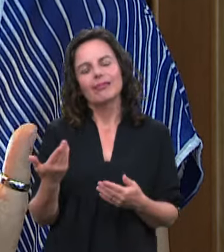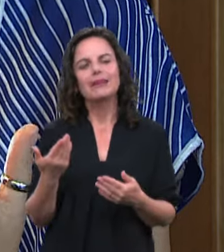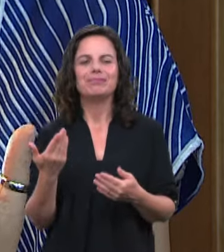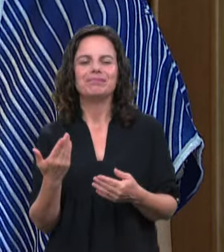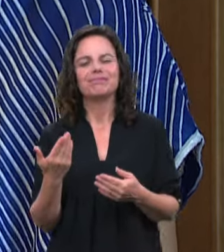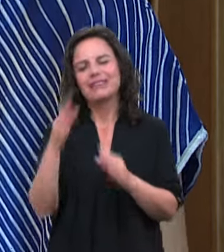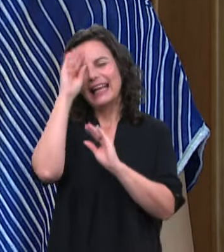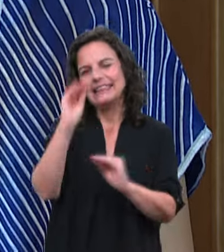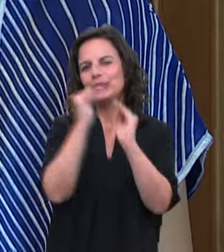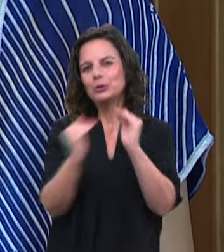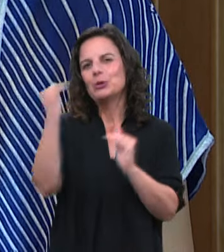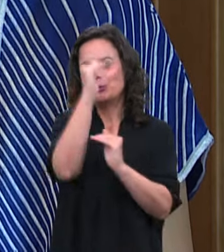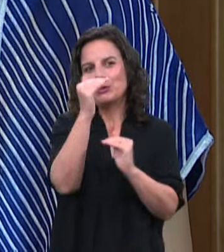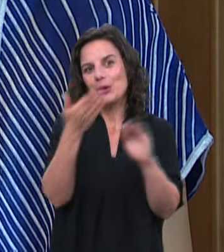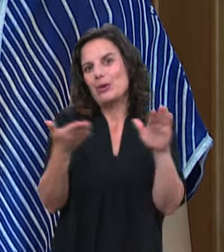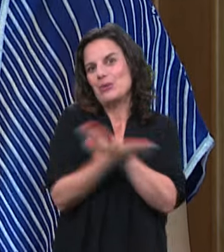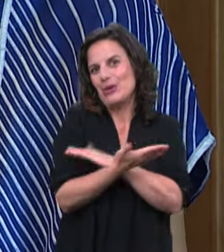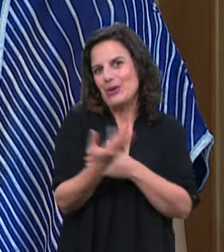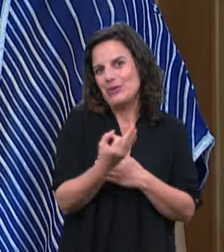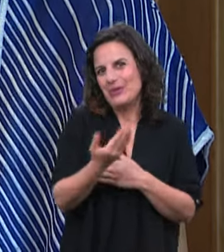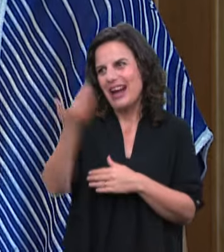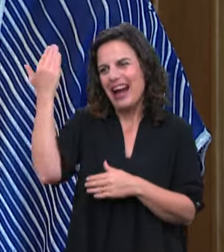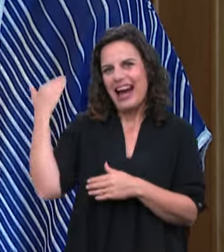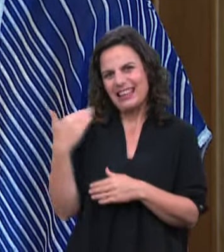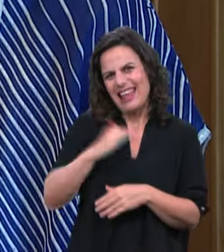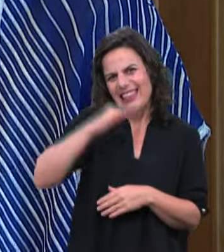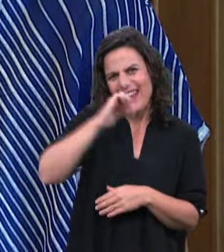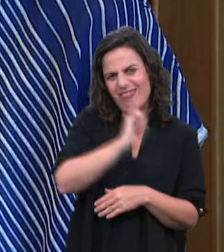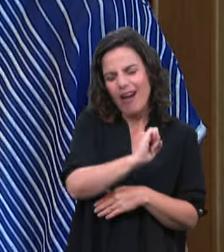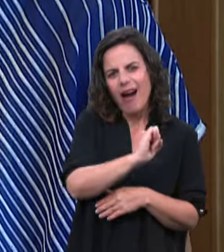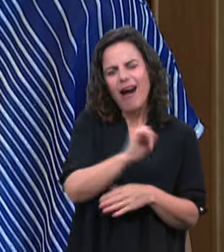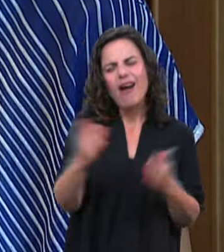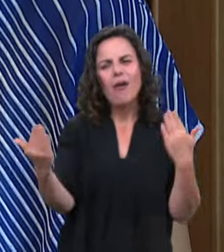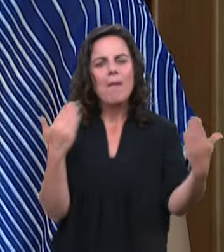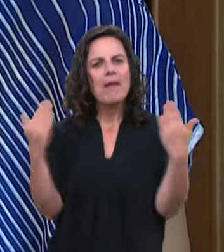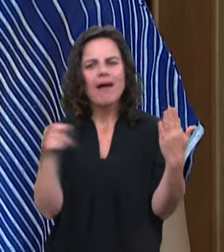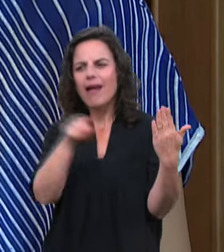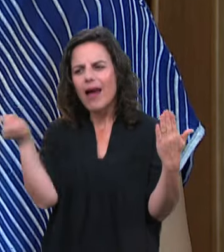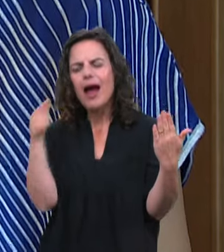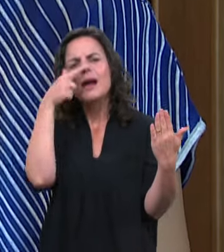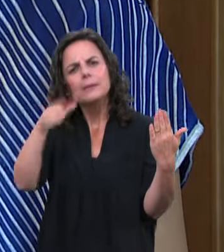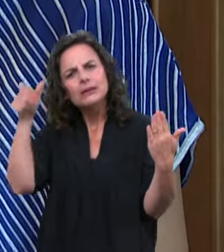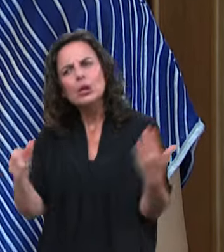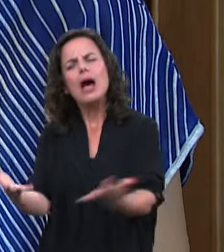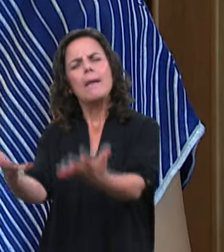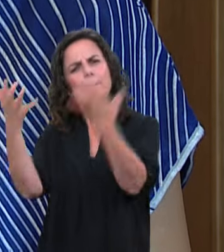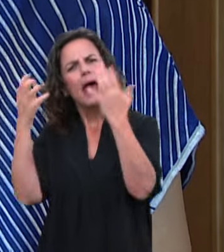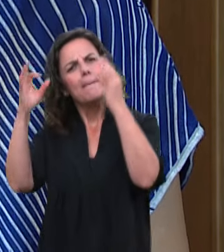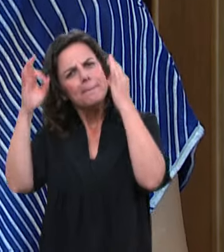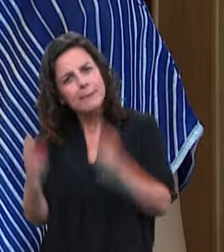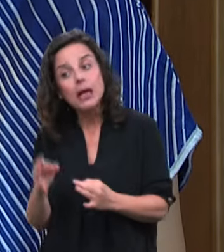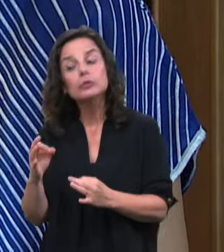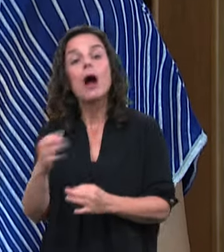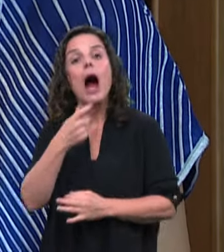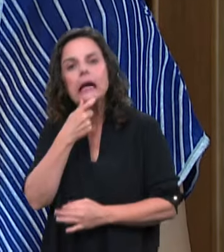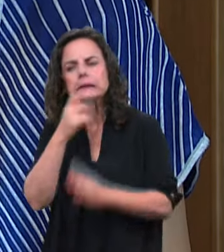ensino superior. E pensamos, realmente estas pessoas querem mesmo isto e têm que ser muito focadas